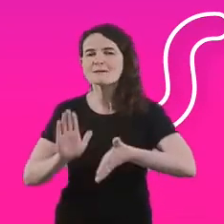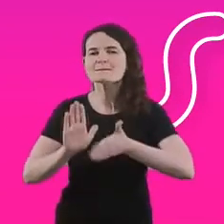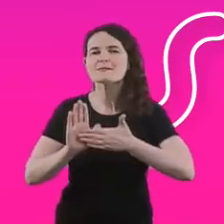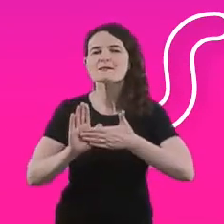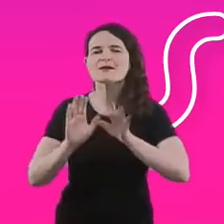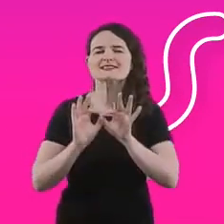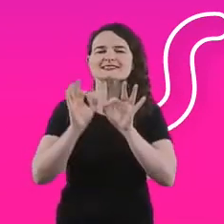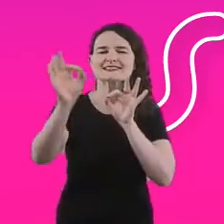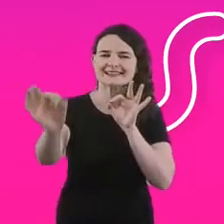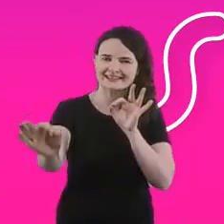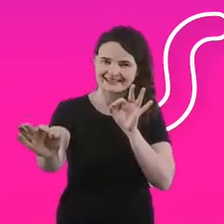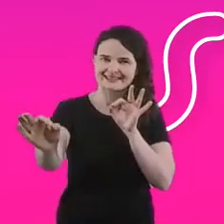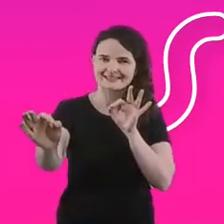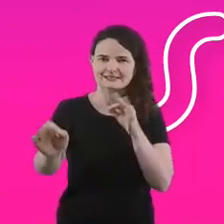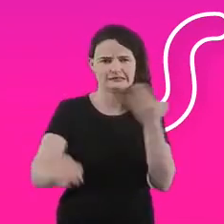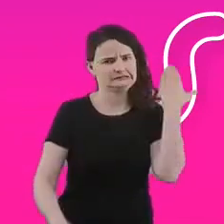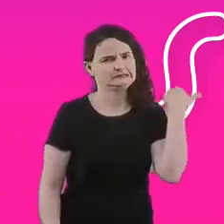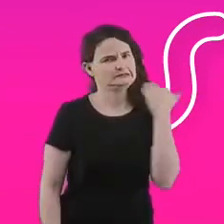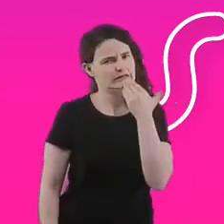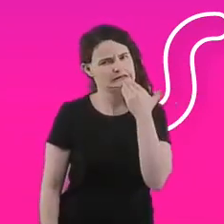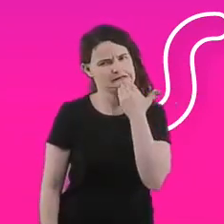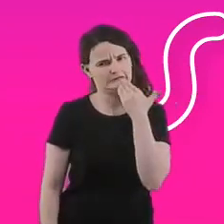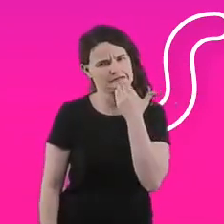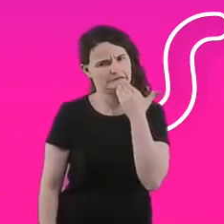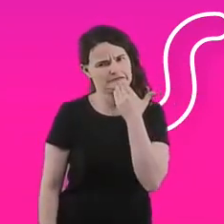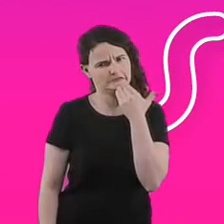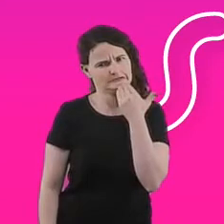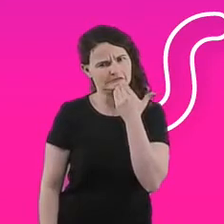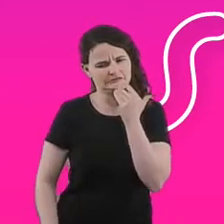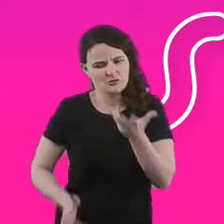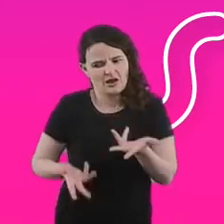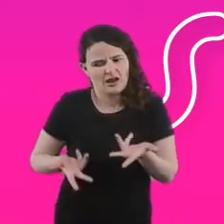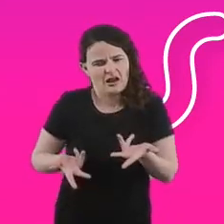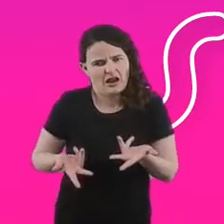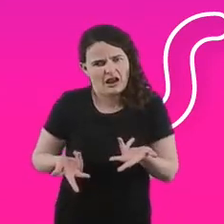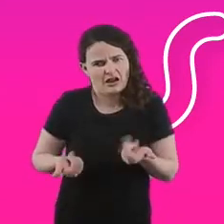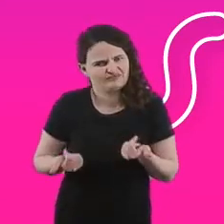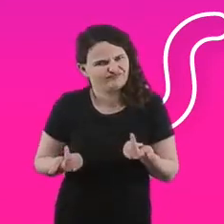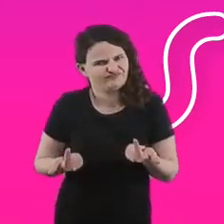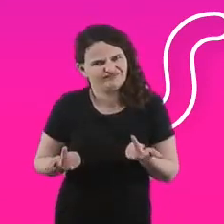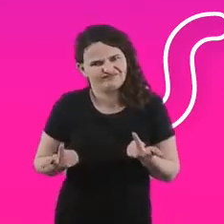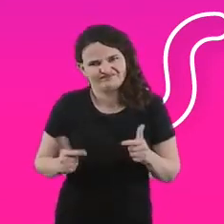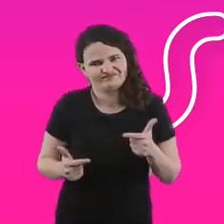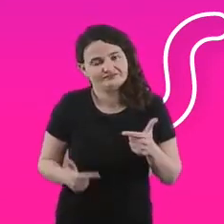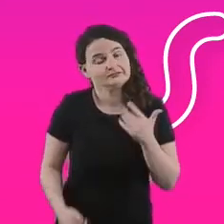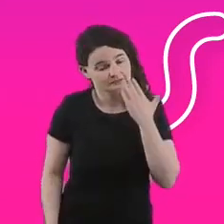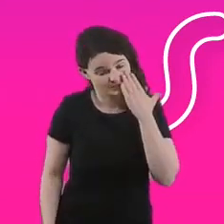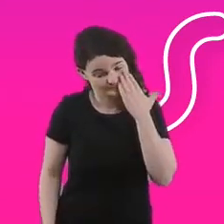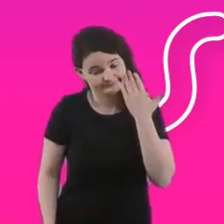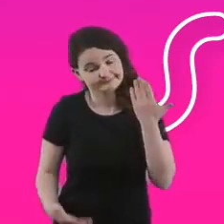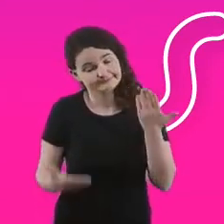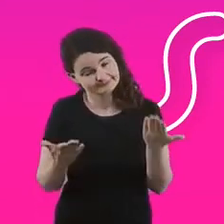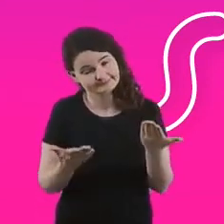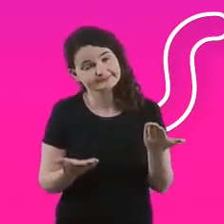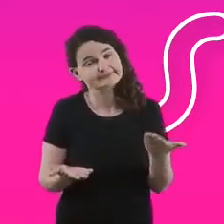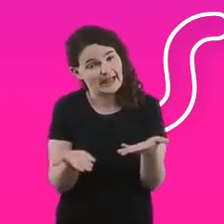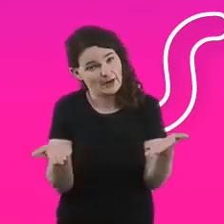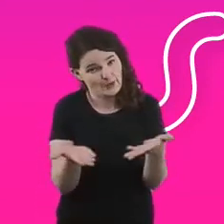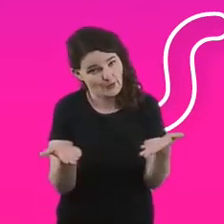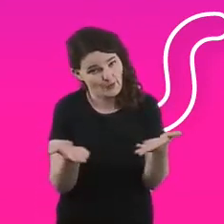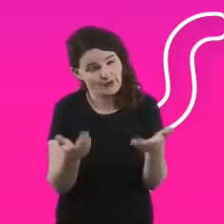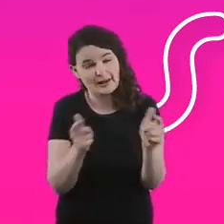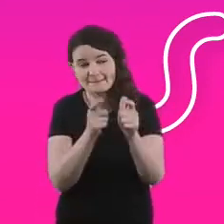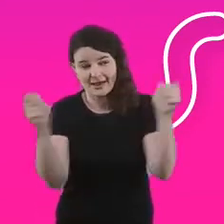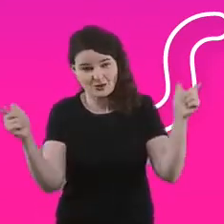muito criticado em função da qualidade que era oferecido esse curso, né? A gente não pode esquecer que hoje a grande parte dos professores do Brasil são